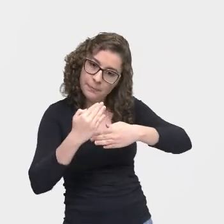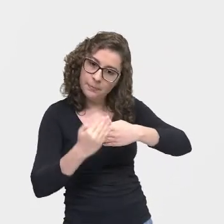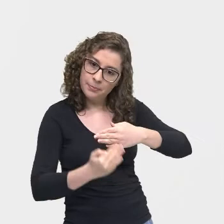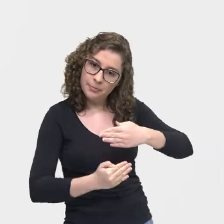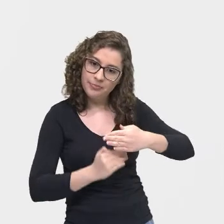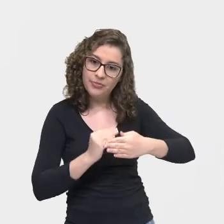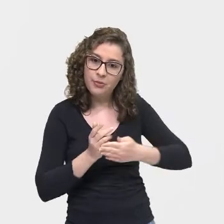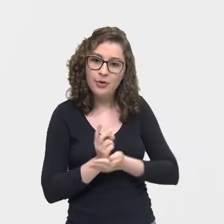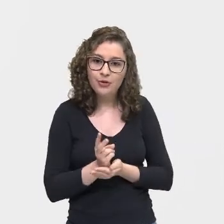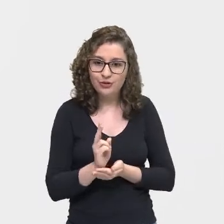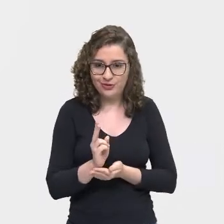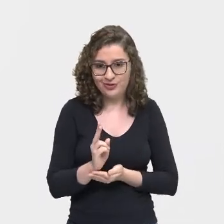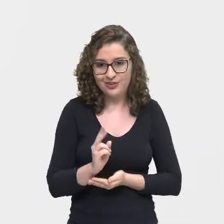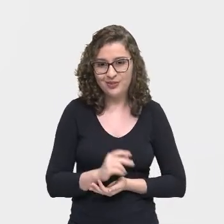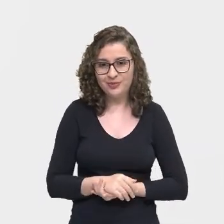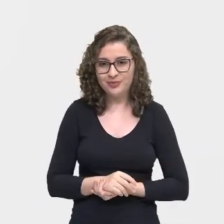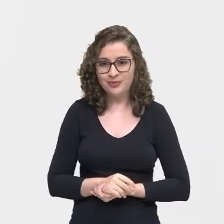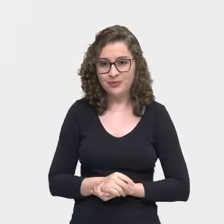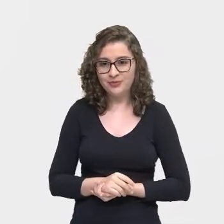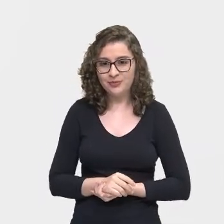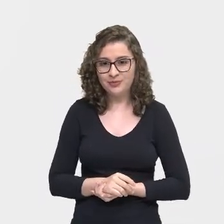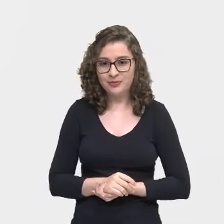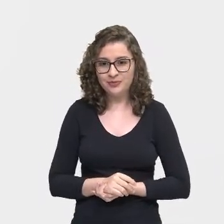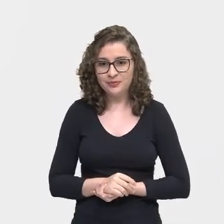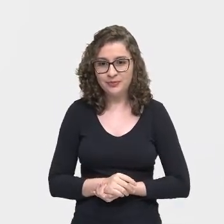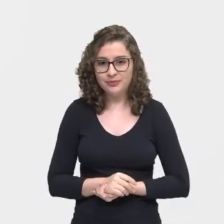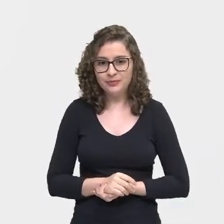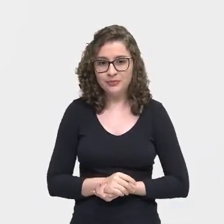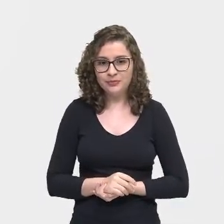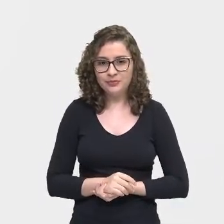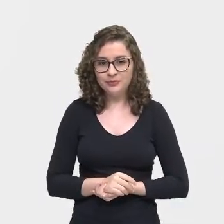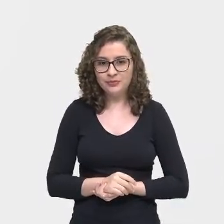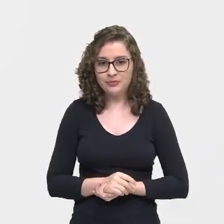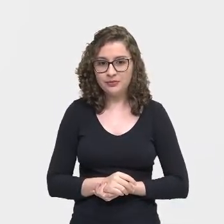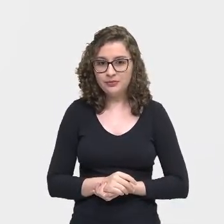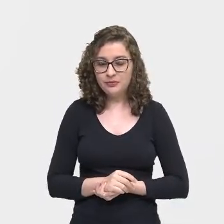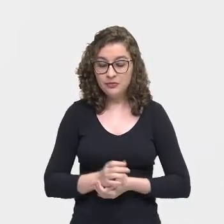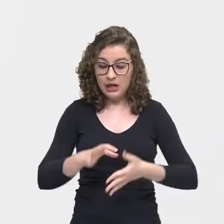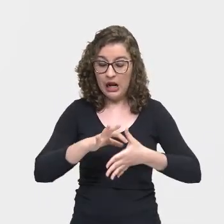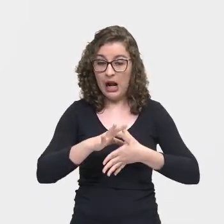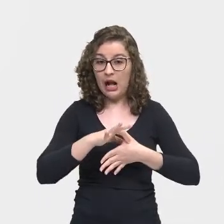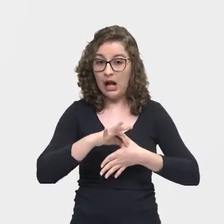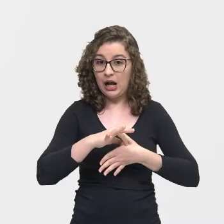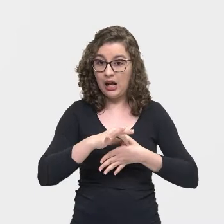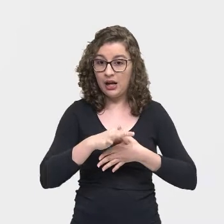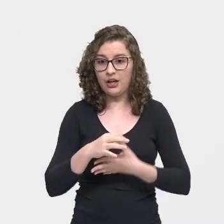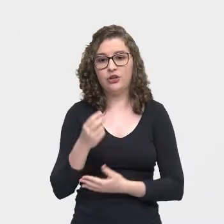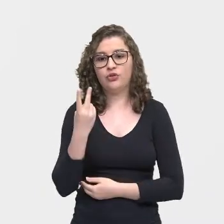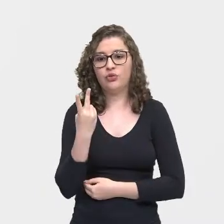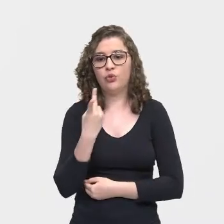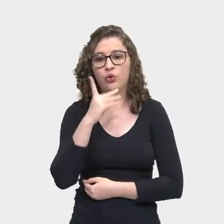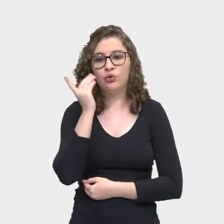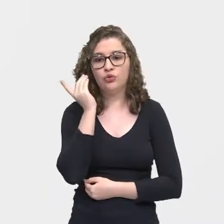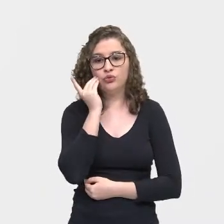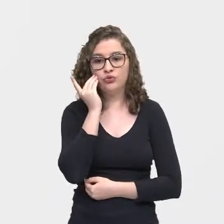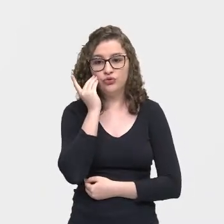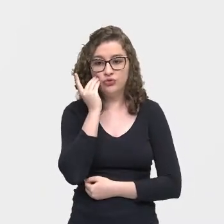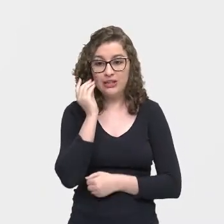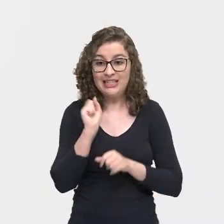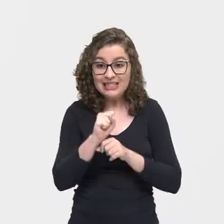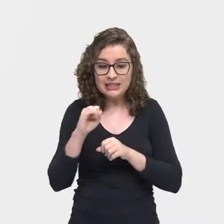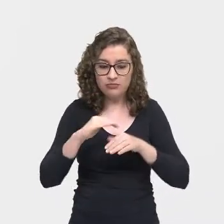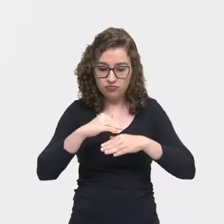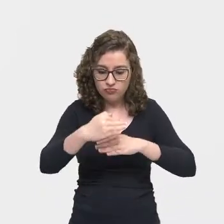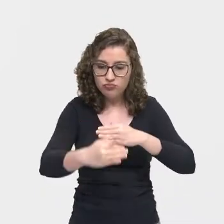filme para melhorar, né, esse período de duração. Carnes cruas, 2 dias na embalagem,